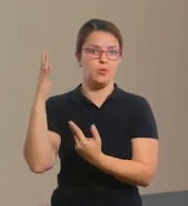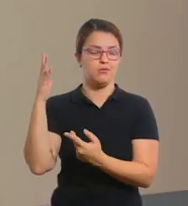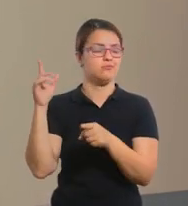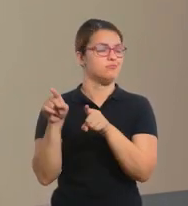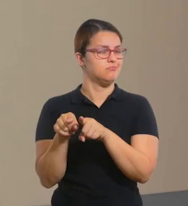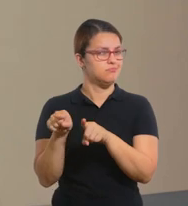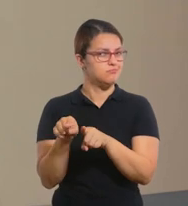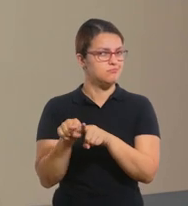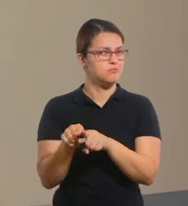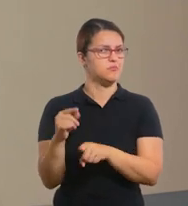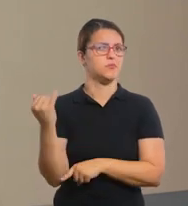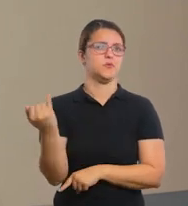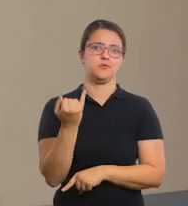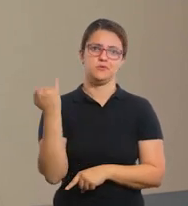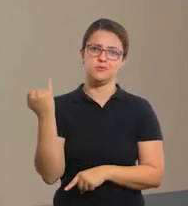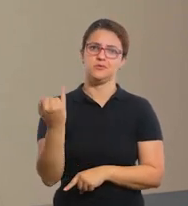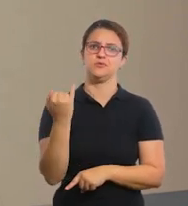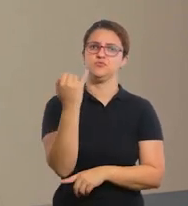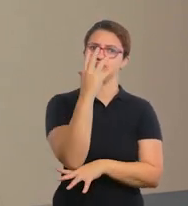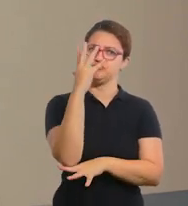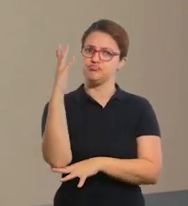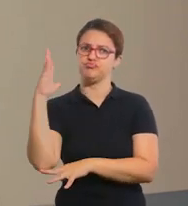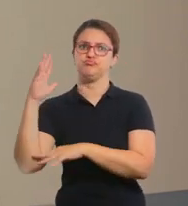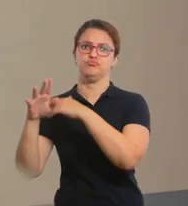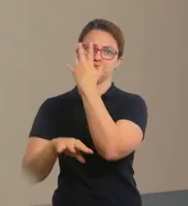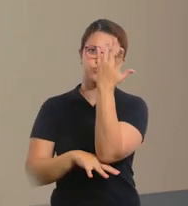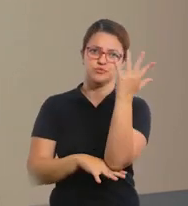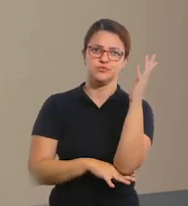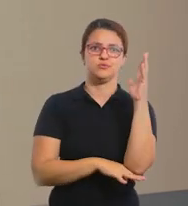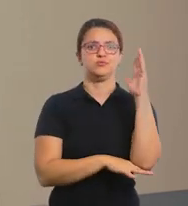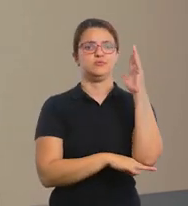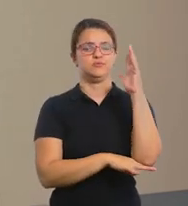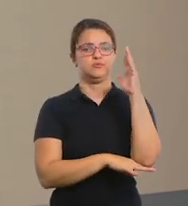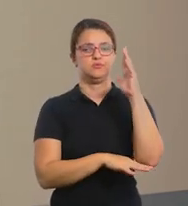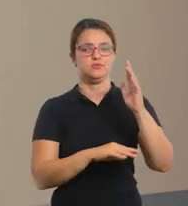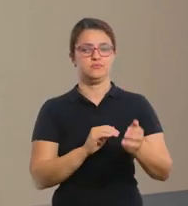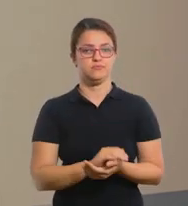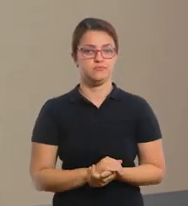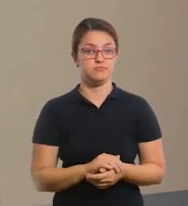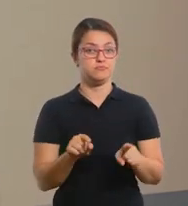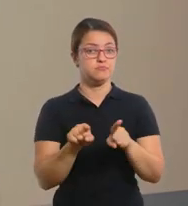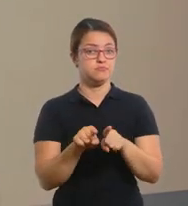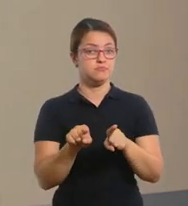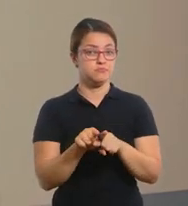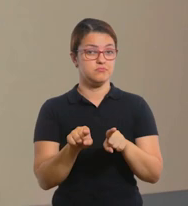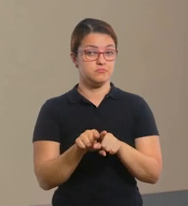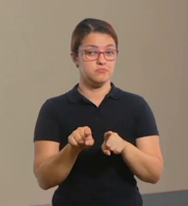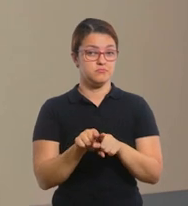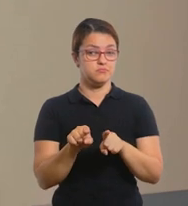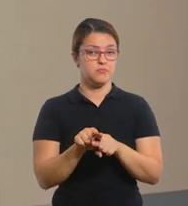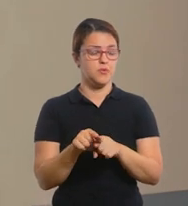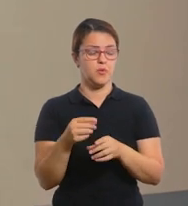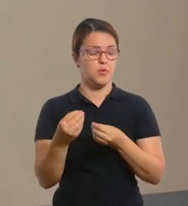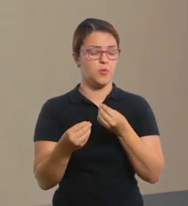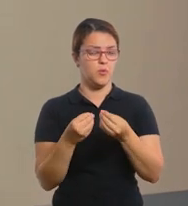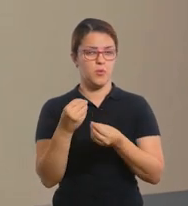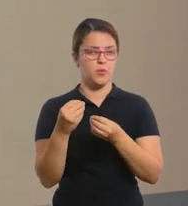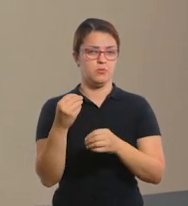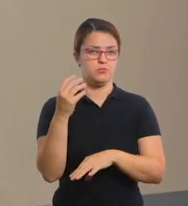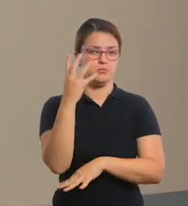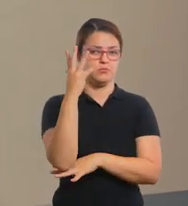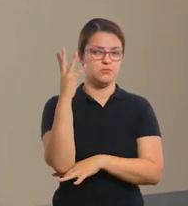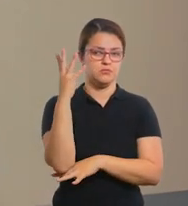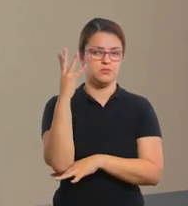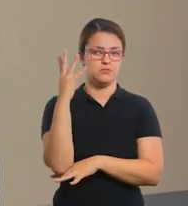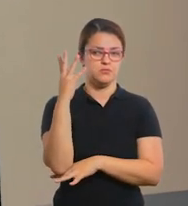as demais plantas elas são muito importantes para a natureza além disso aqui o trouxe as funções e partes